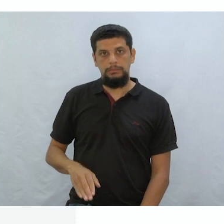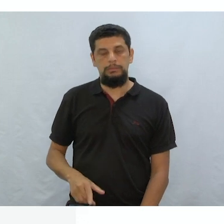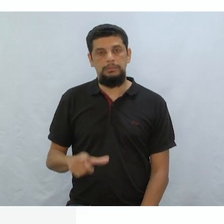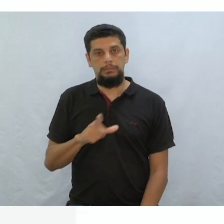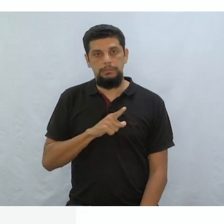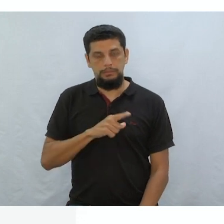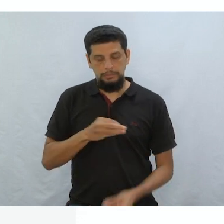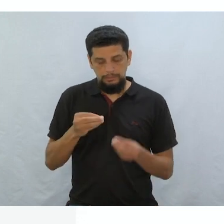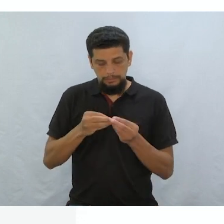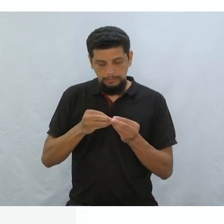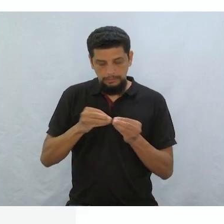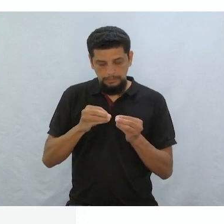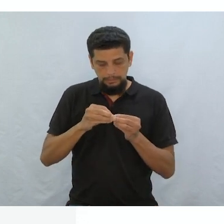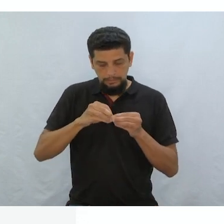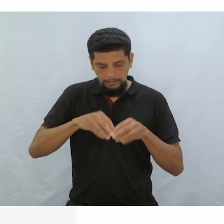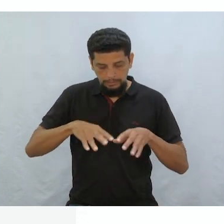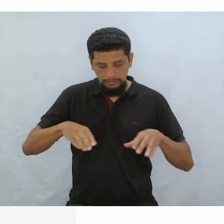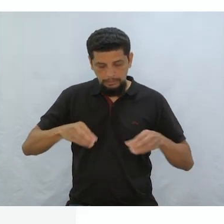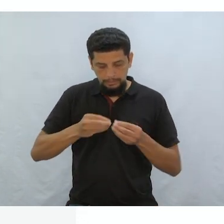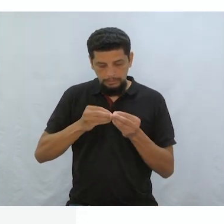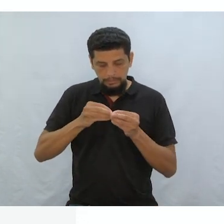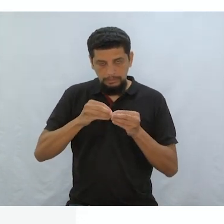Embaixo, temos uma caixinha de ovos.